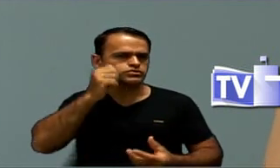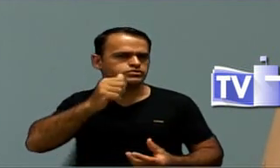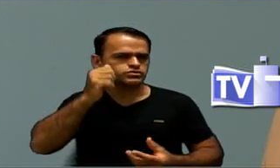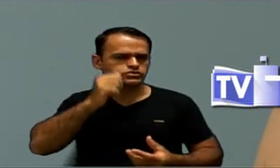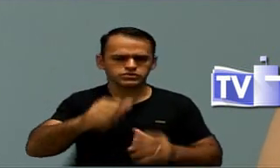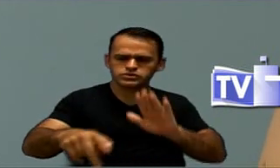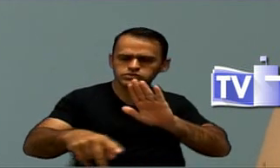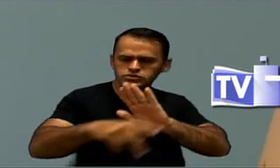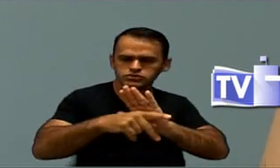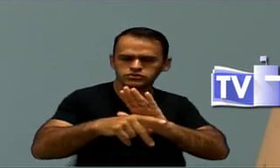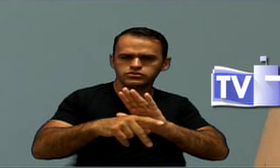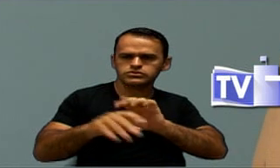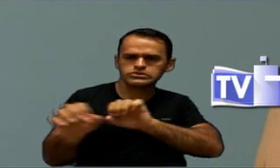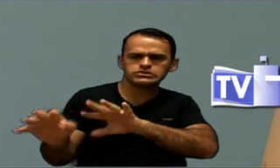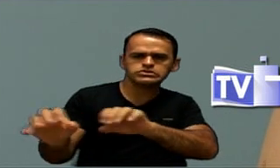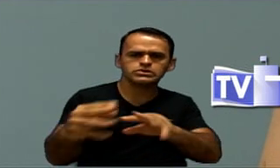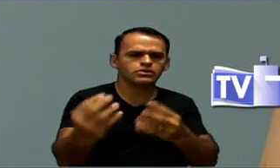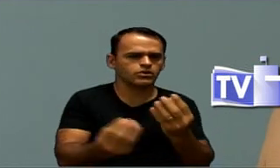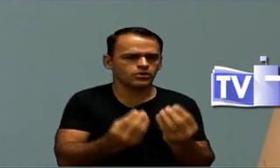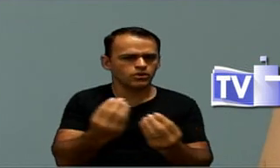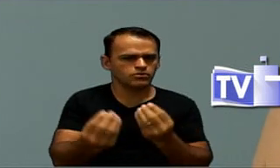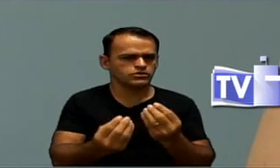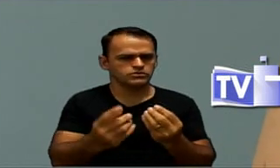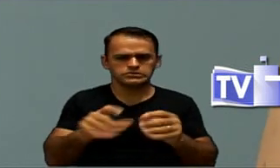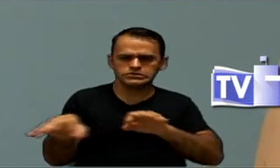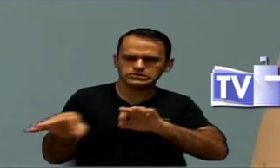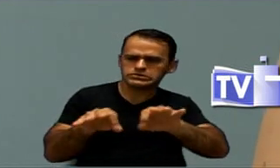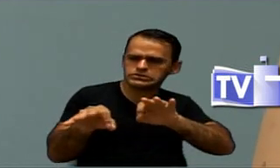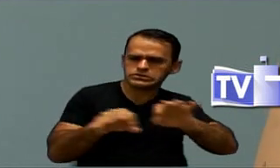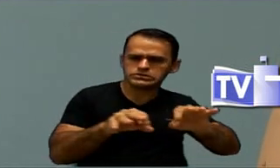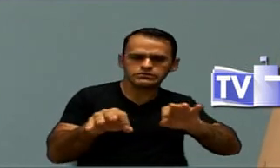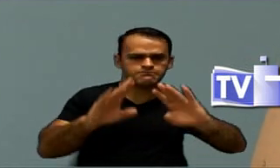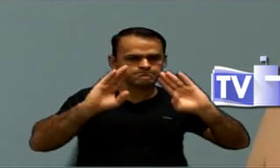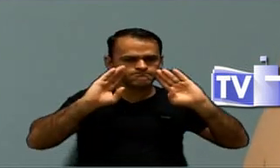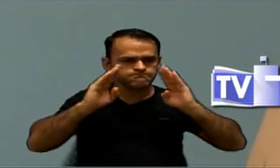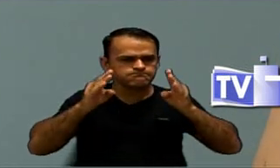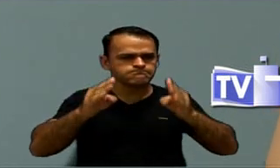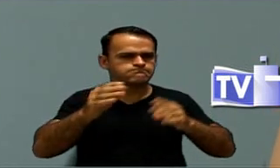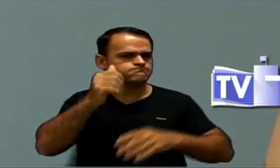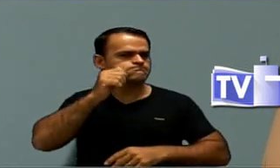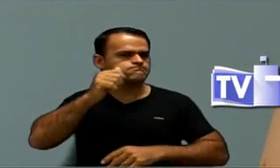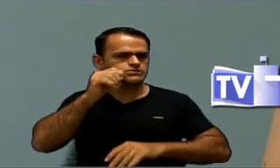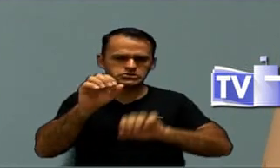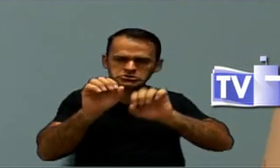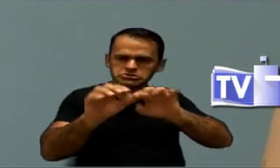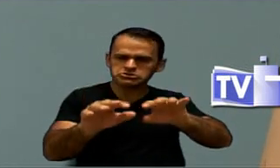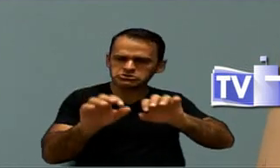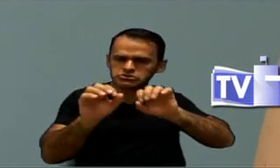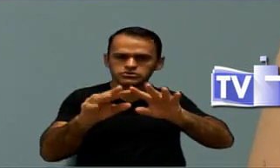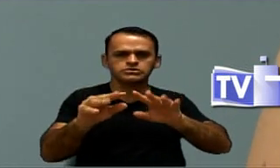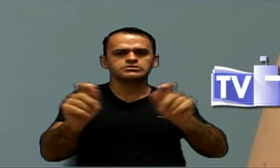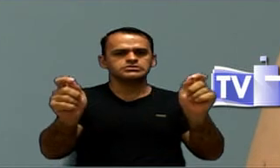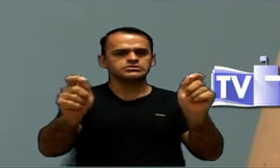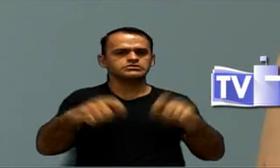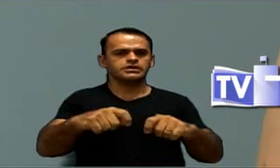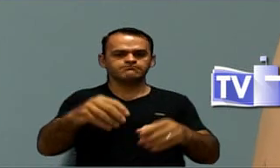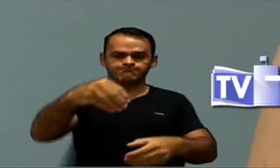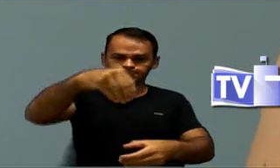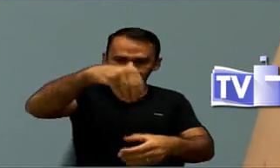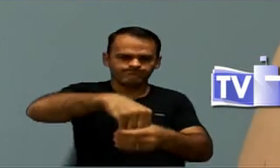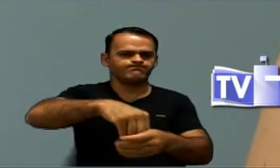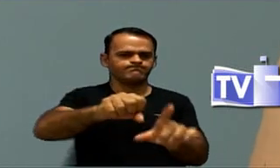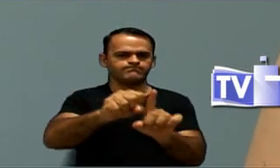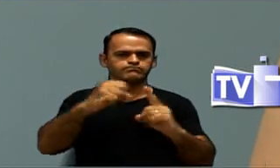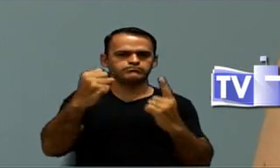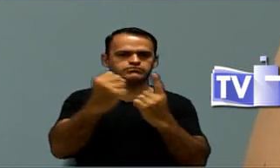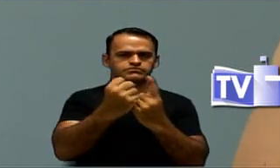para a mulher, historicamente falando, ela foi feita, ela foi direcionada para manter a mulher numa posição, em um lugar social. Ou seja, a